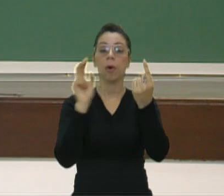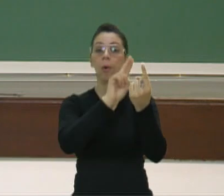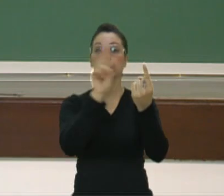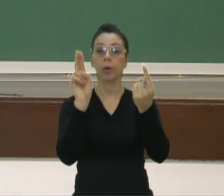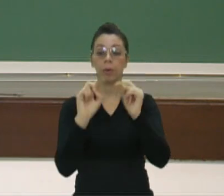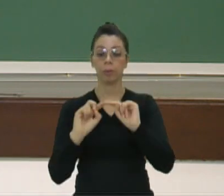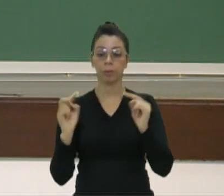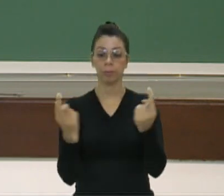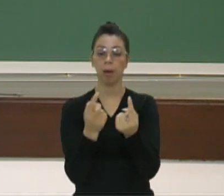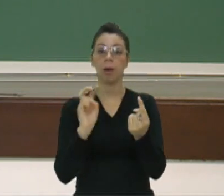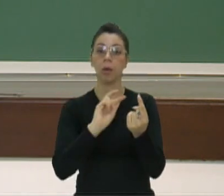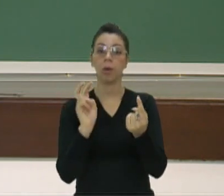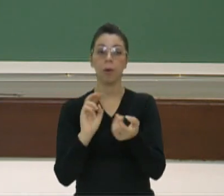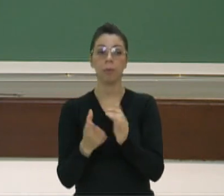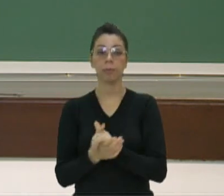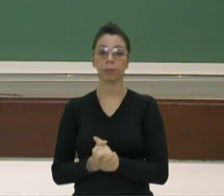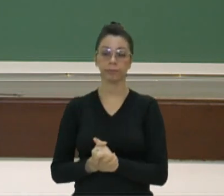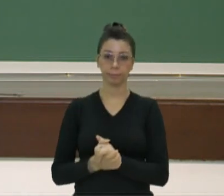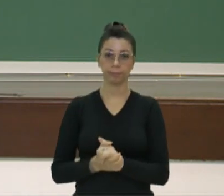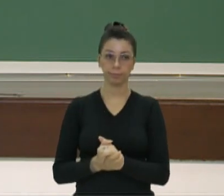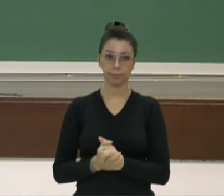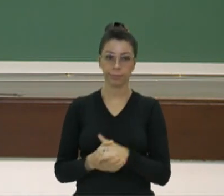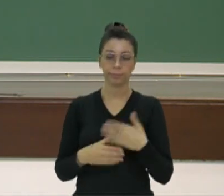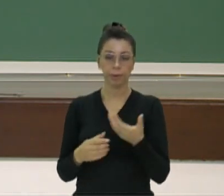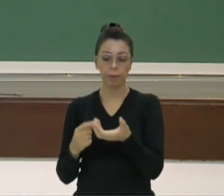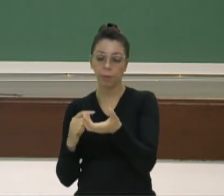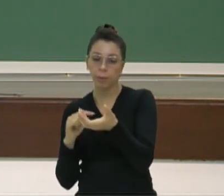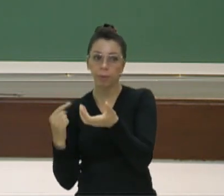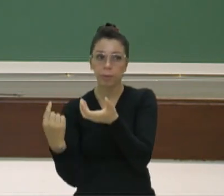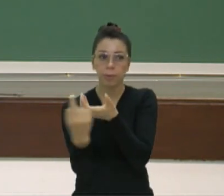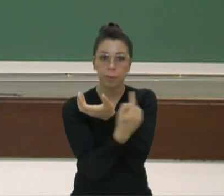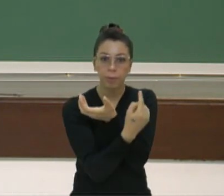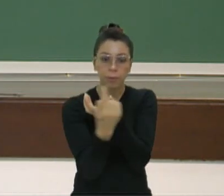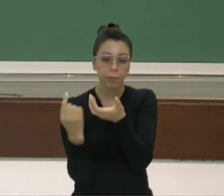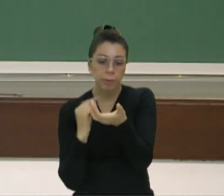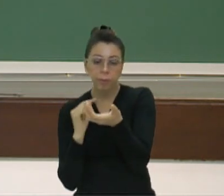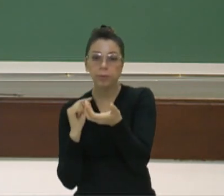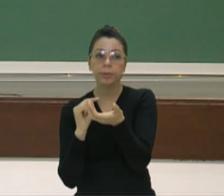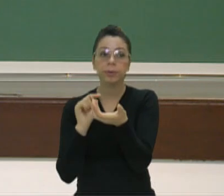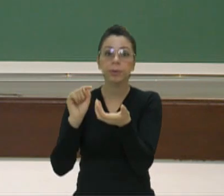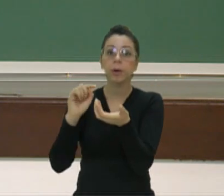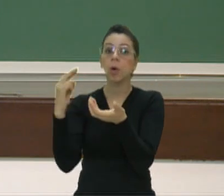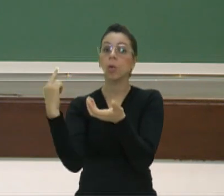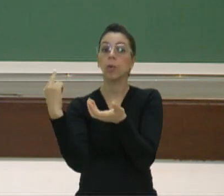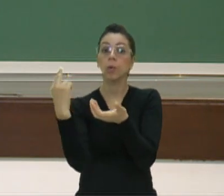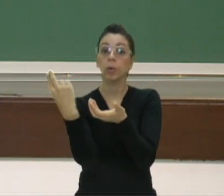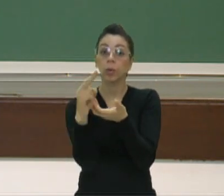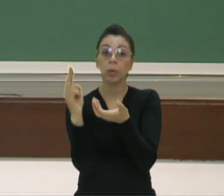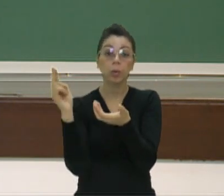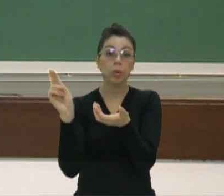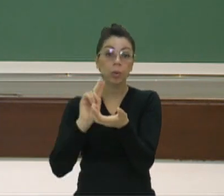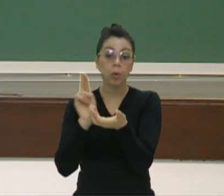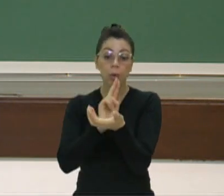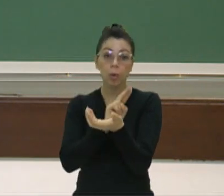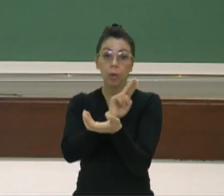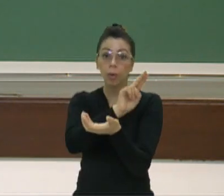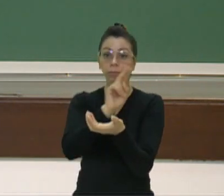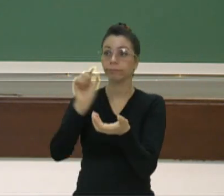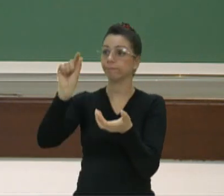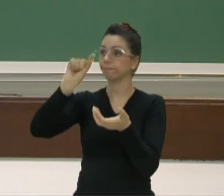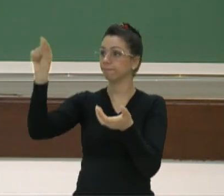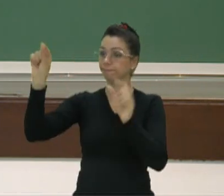percorrer com vocês o resto da vida para várias coisas. Então escrevam para mim agora o nome das linhas e círculos a